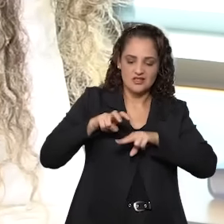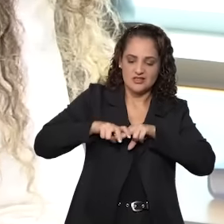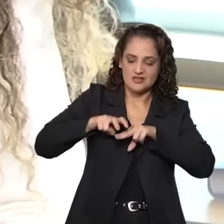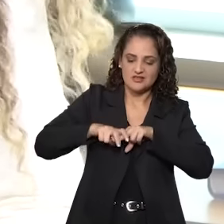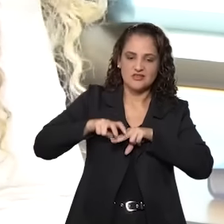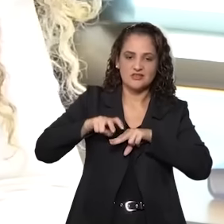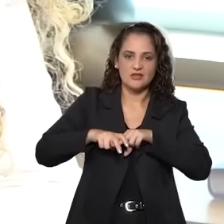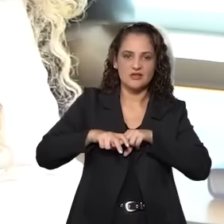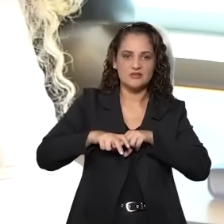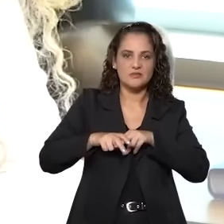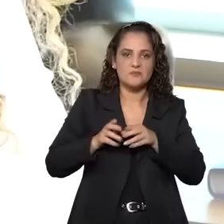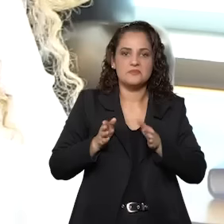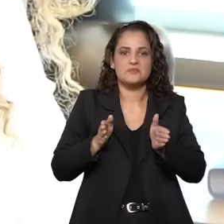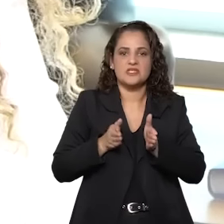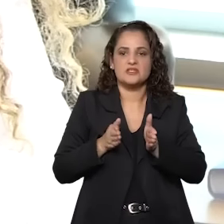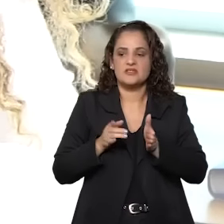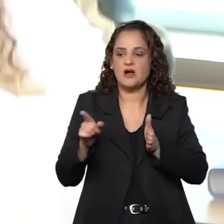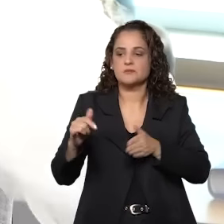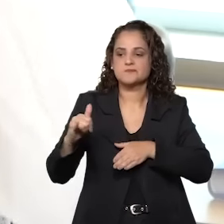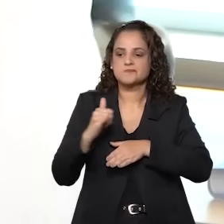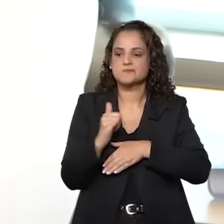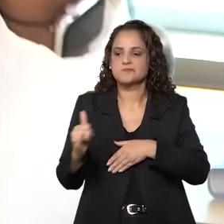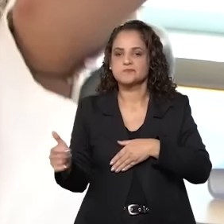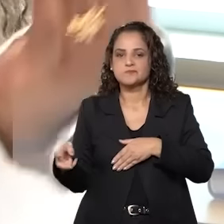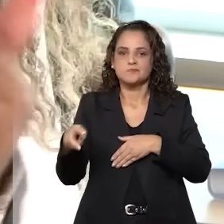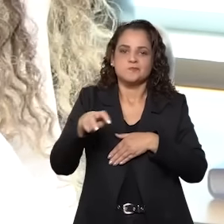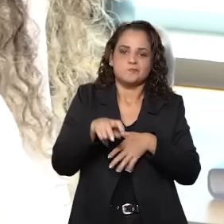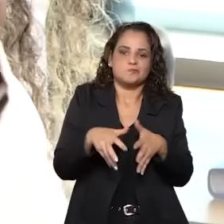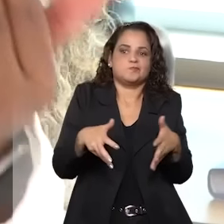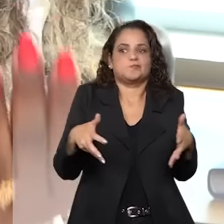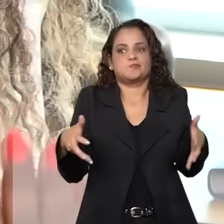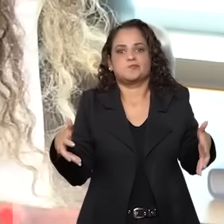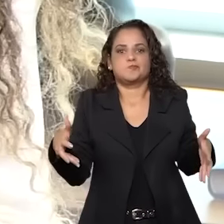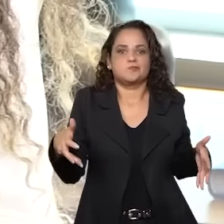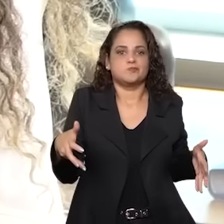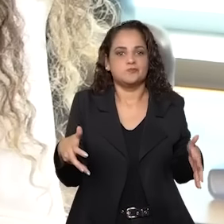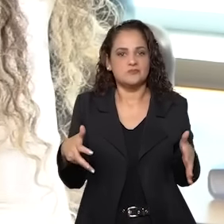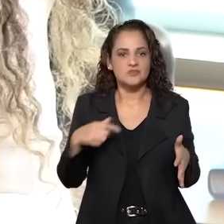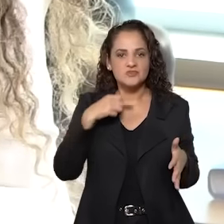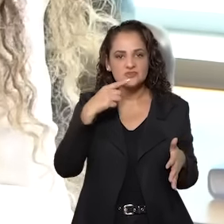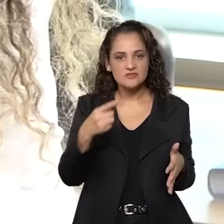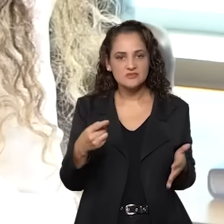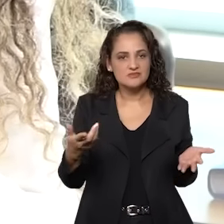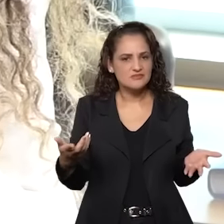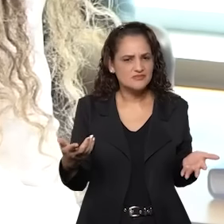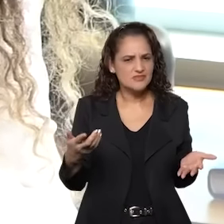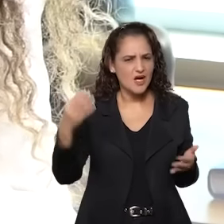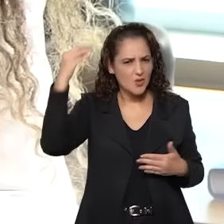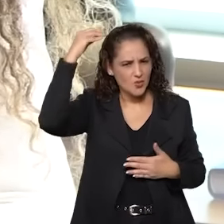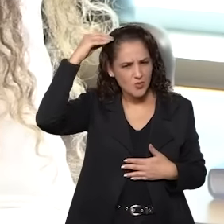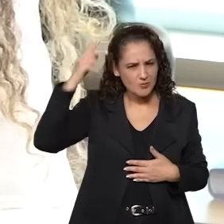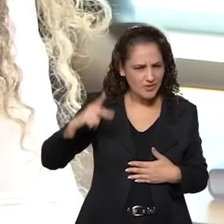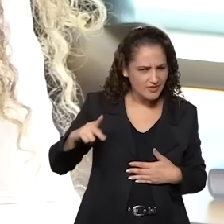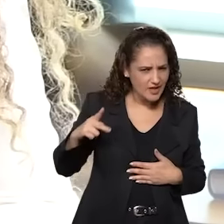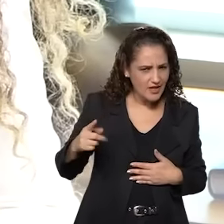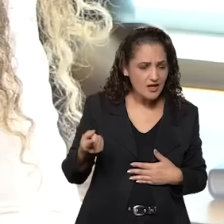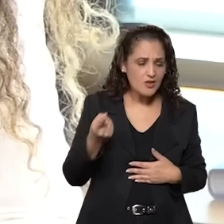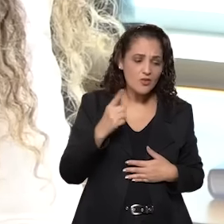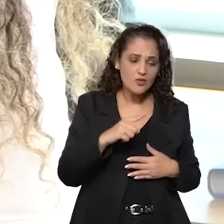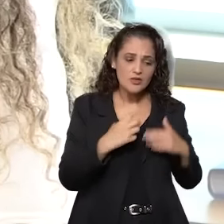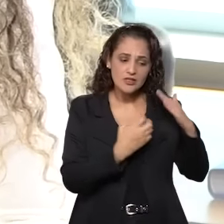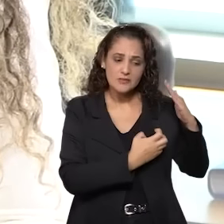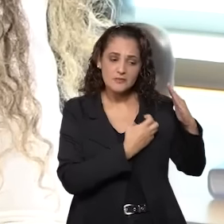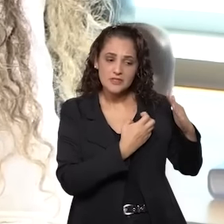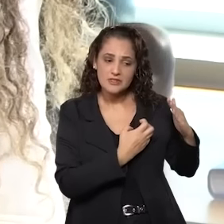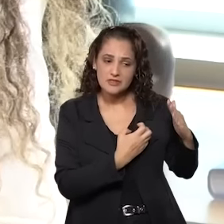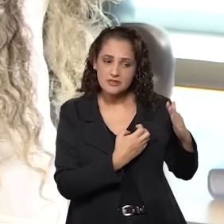né é é de uma pessoa com sei lá 50 a mais 60 mais ser classificada como alguém que ai não vai conseguir fazer